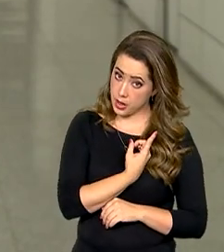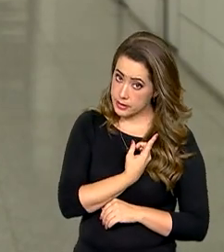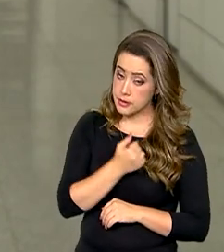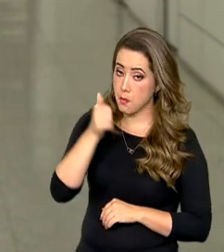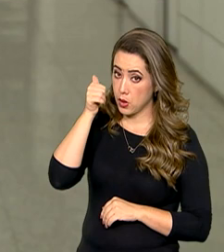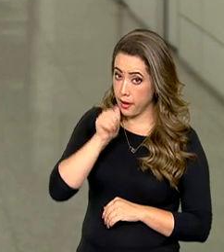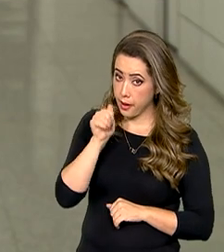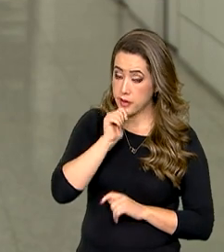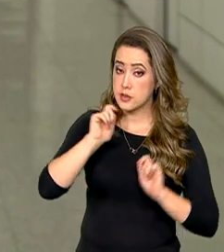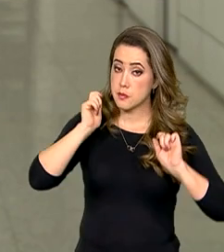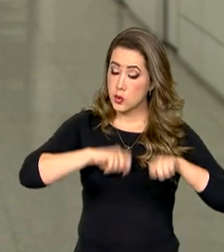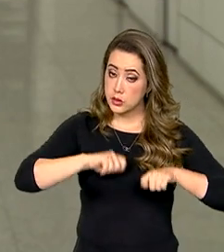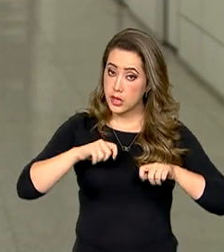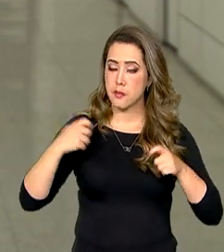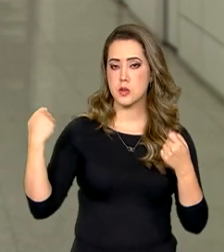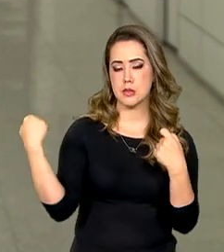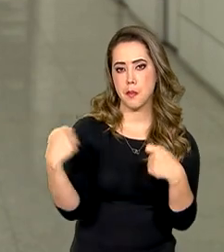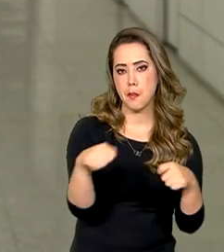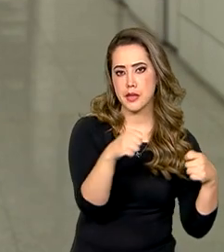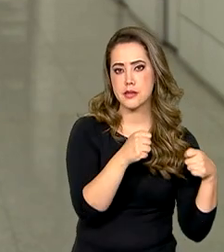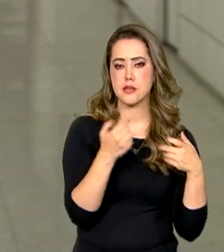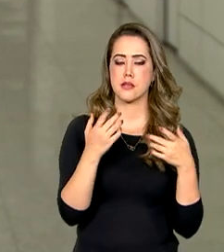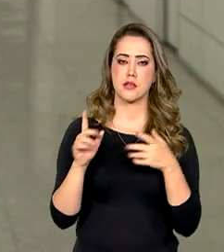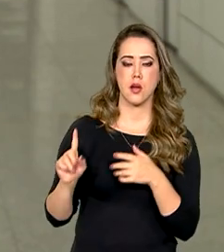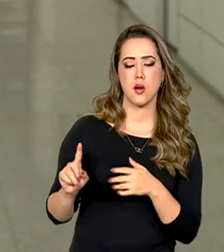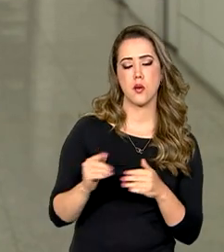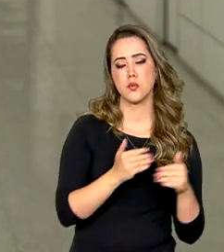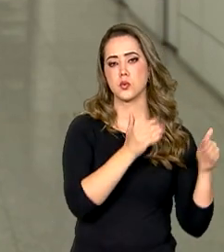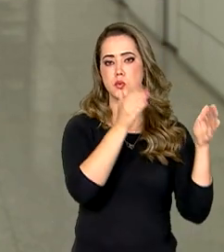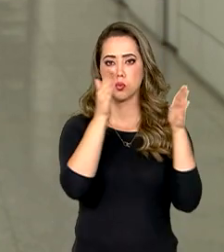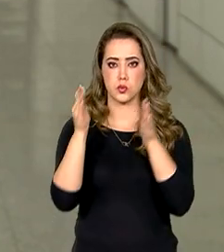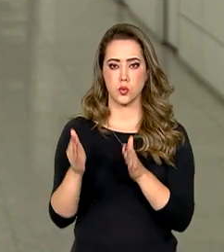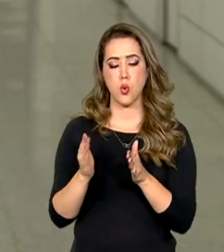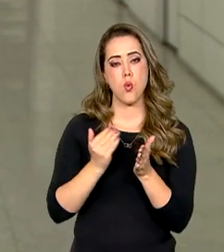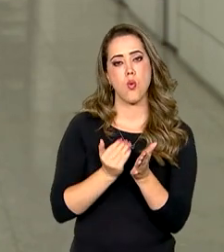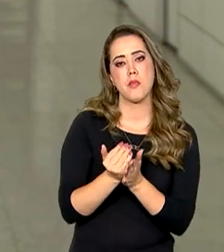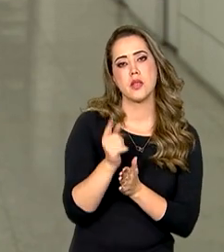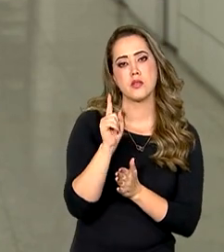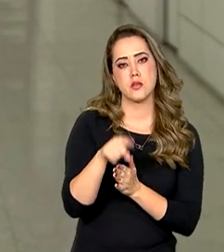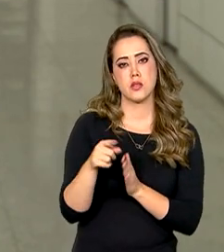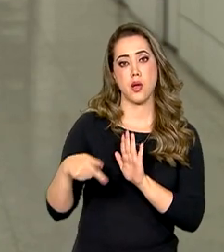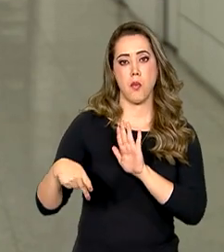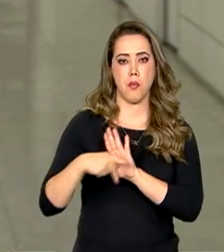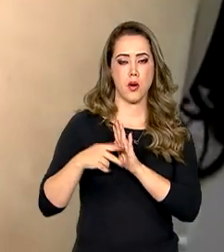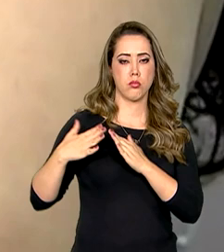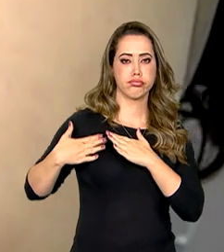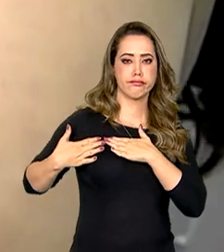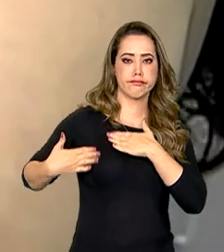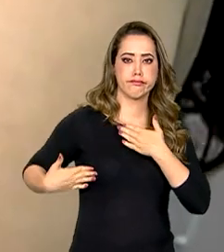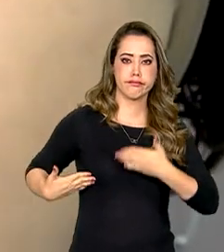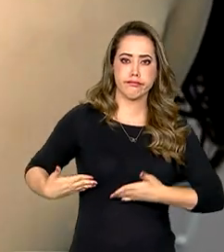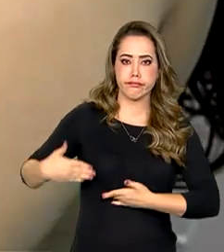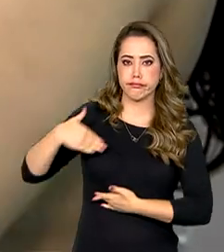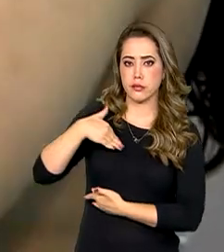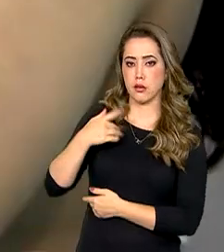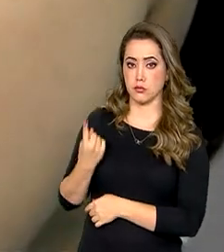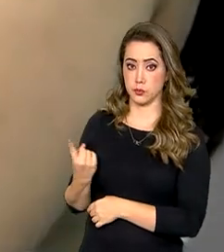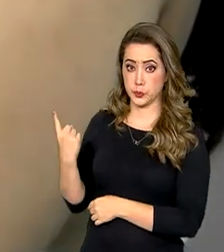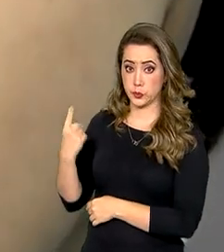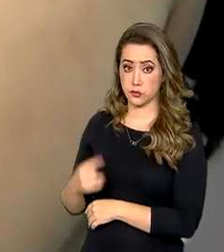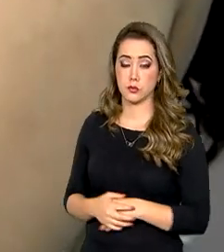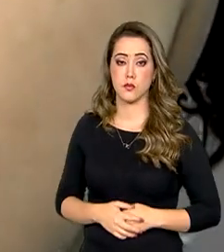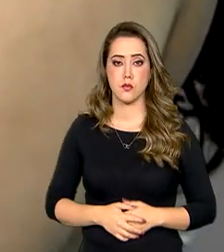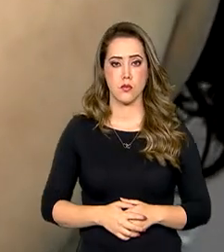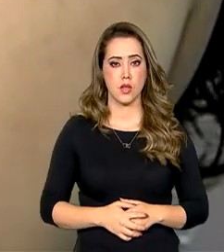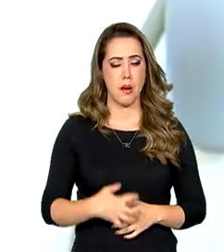mulheres, podemos e devemos fazer a primeira parte do processo, que é o autoexame. O sintoma do câncer de